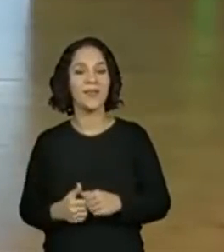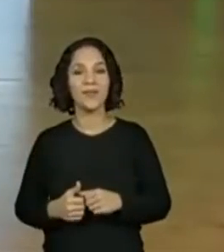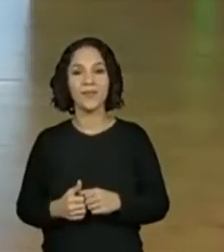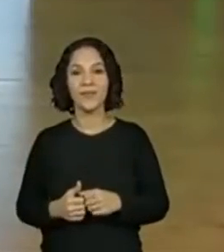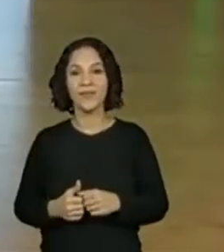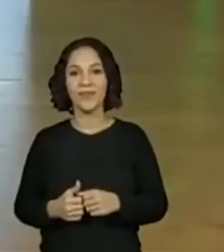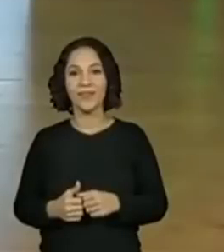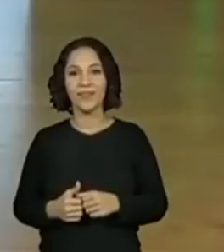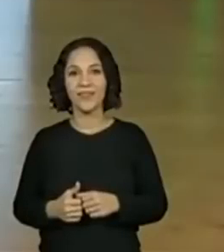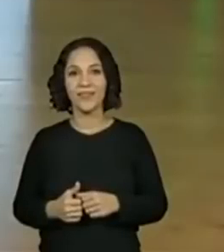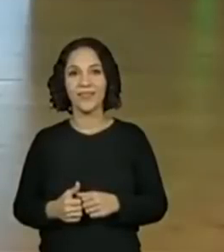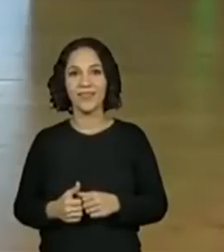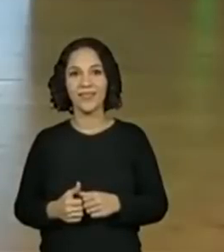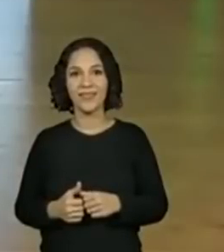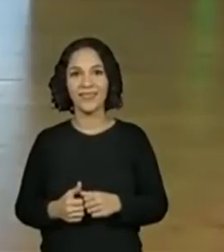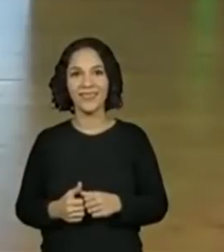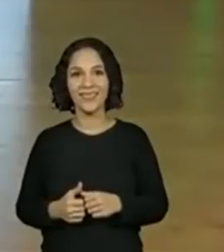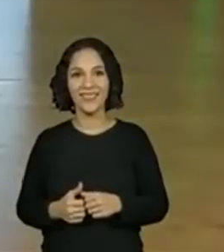Isso. É...